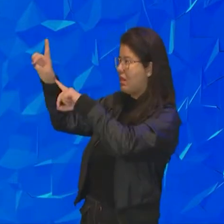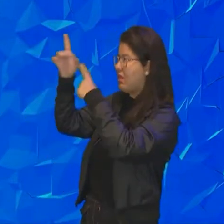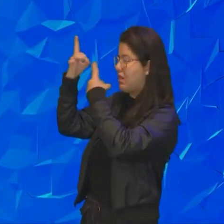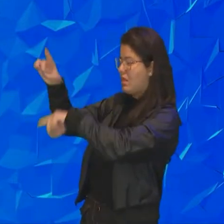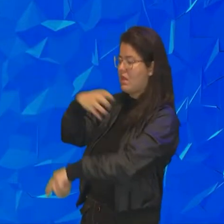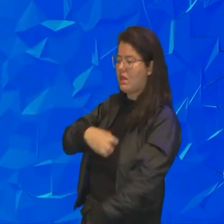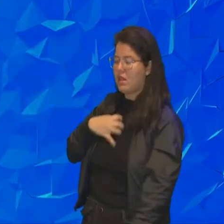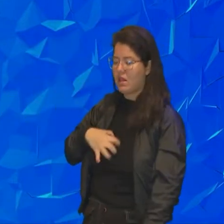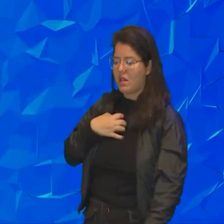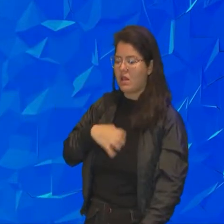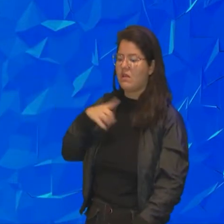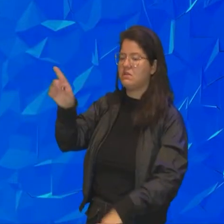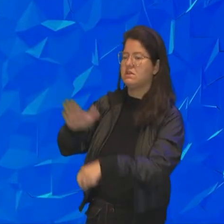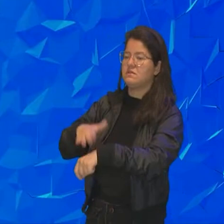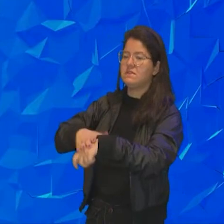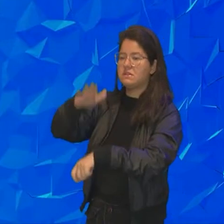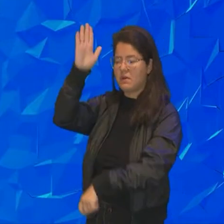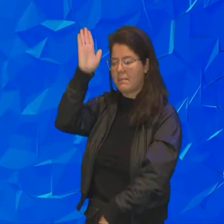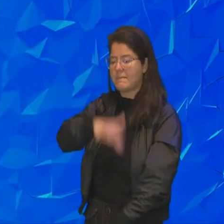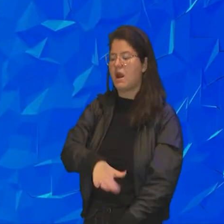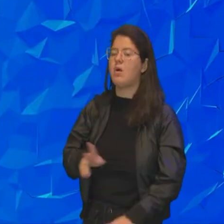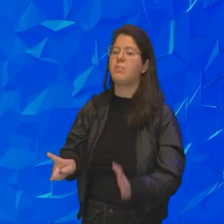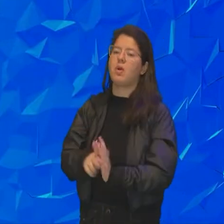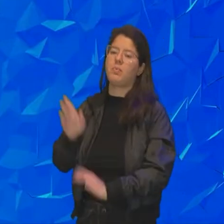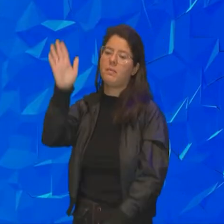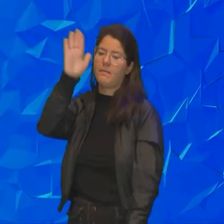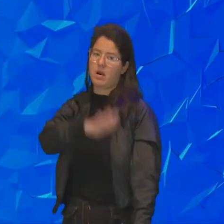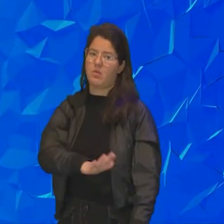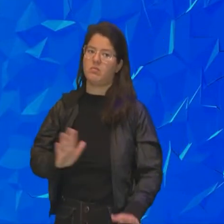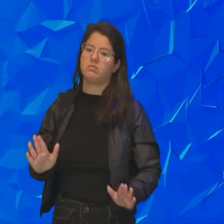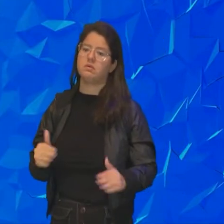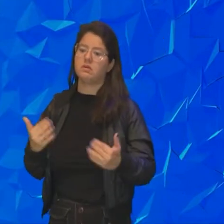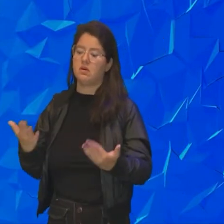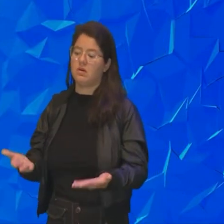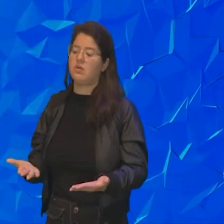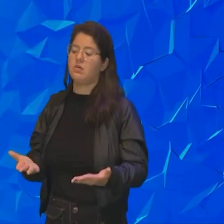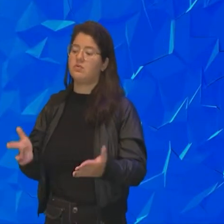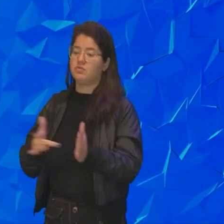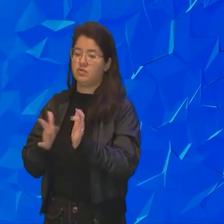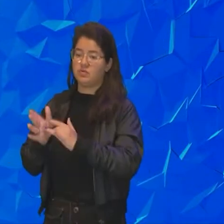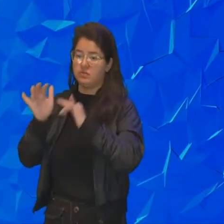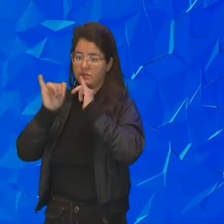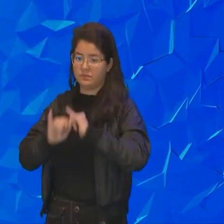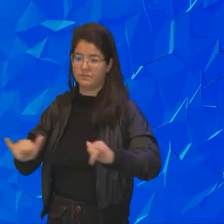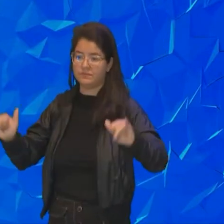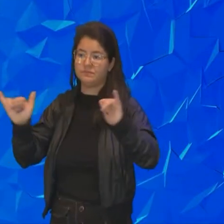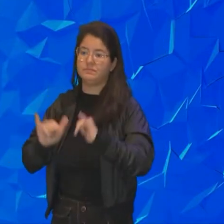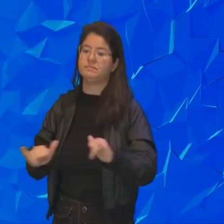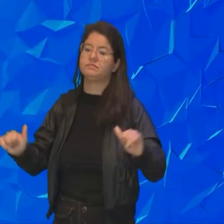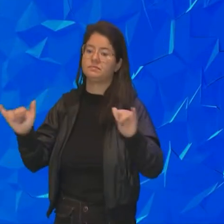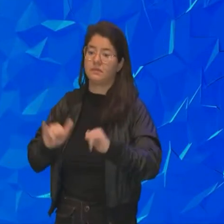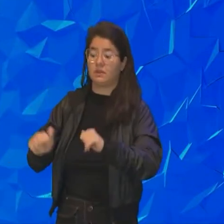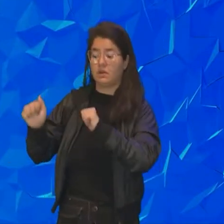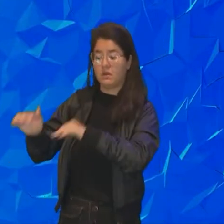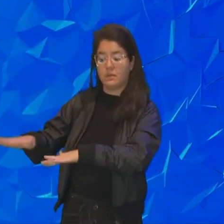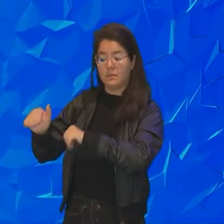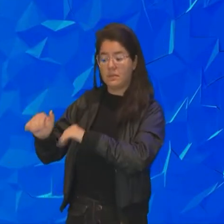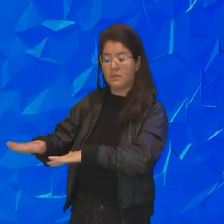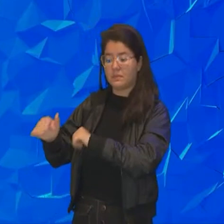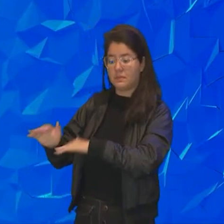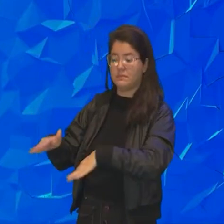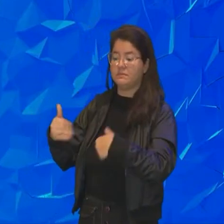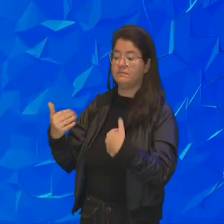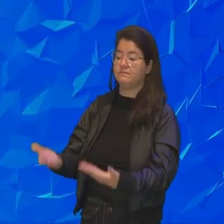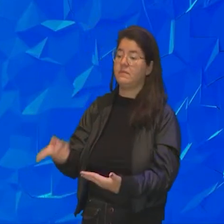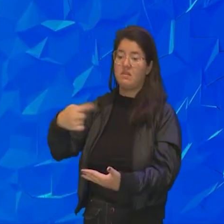das vossas mãos para o vosso próprio mal. Portanto, assim diz o Senhor dos exércitos, visto que